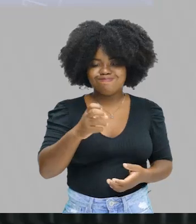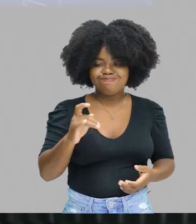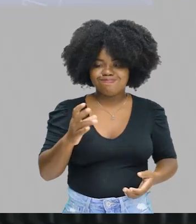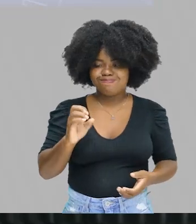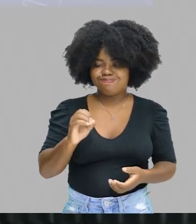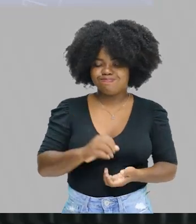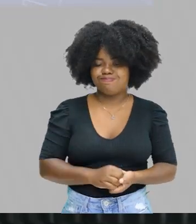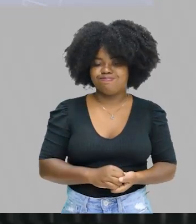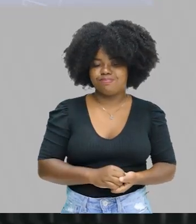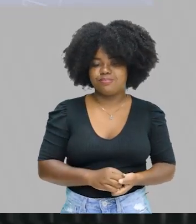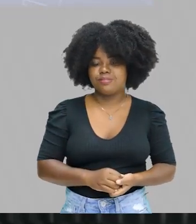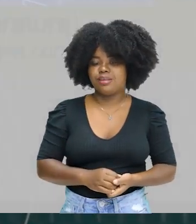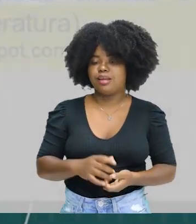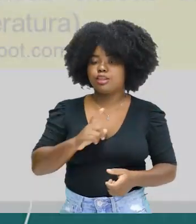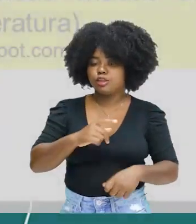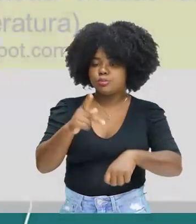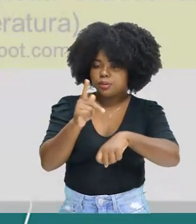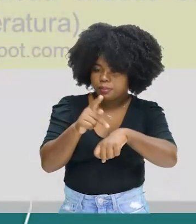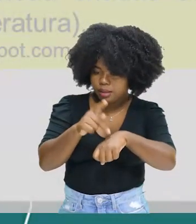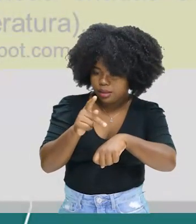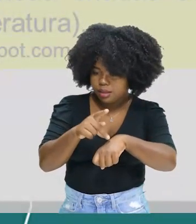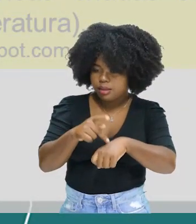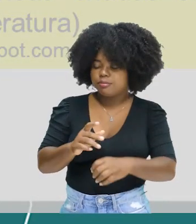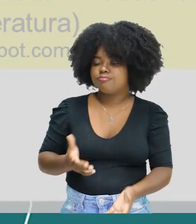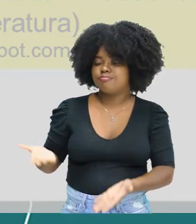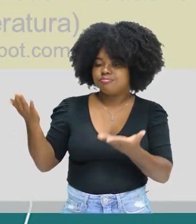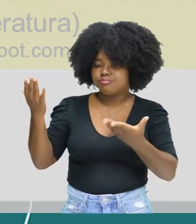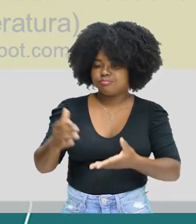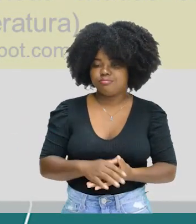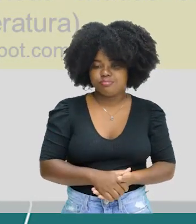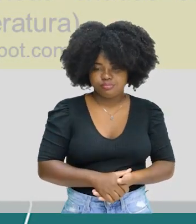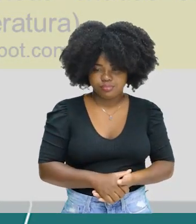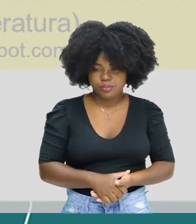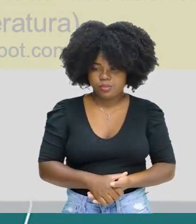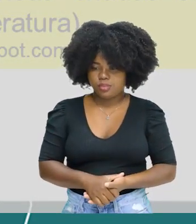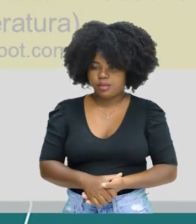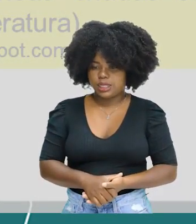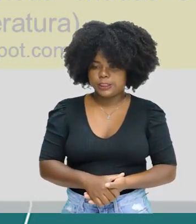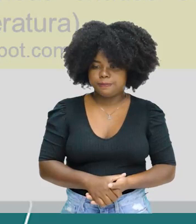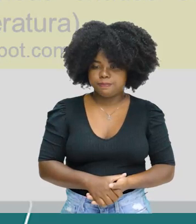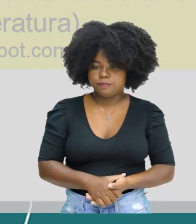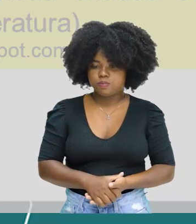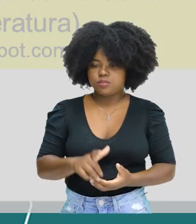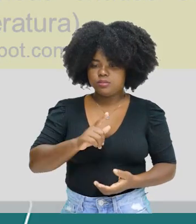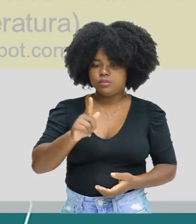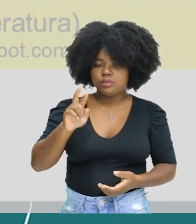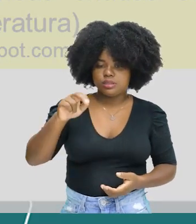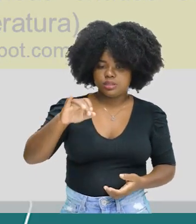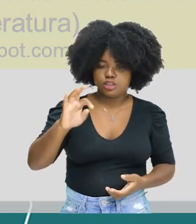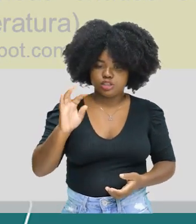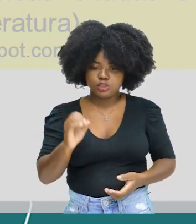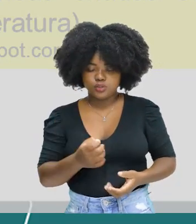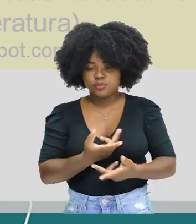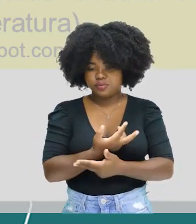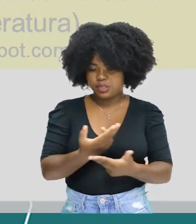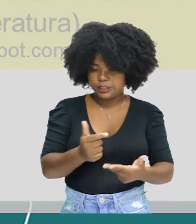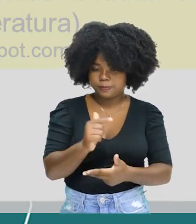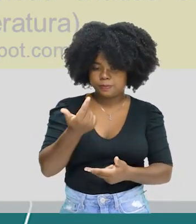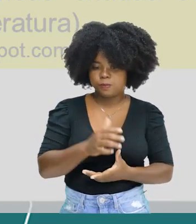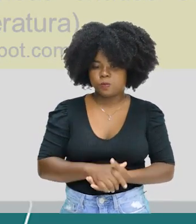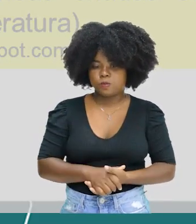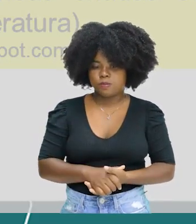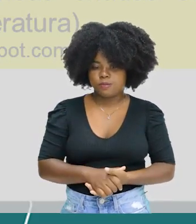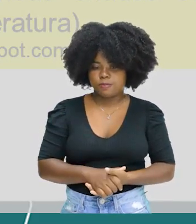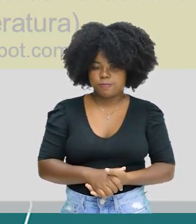coisas. Rochas. As rochas ígneas são as mais comuns para fazer o entalhe, tipo granito, diorito, basalto, obsidiana.